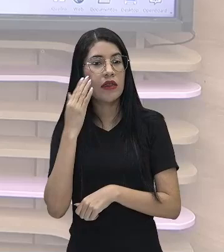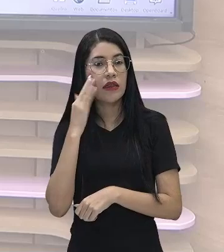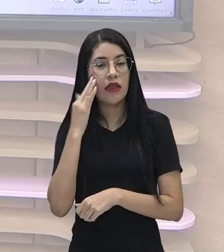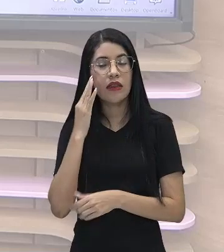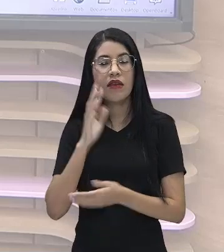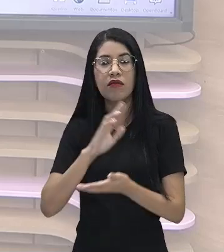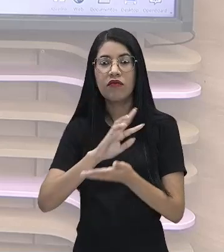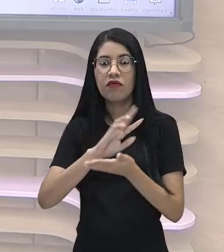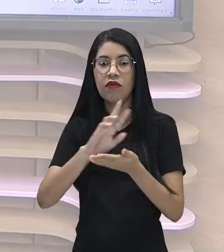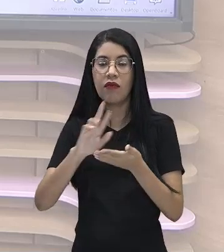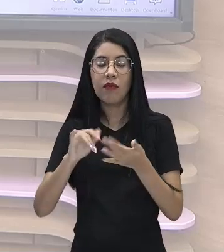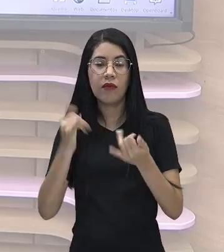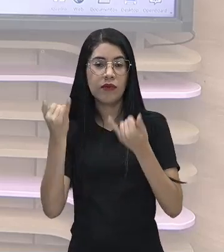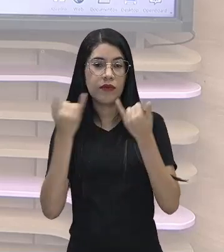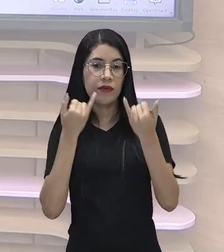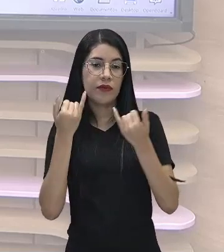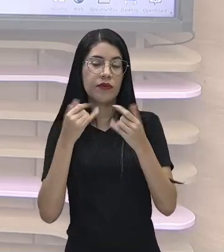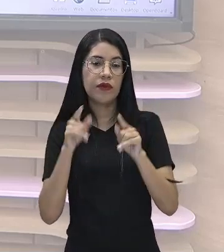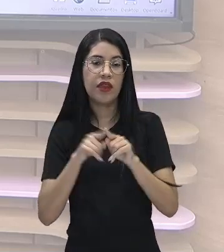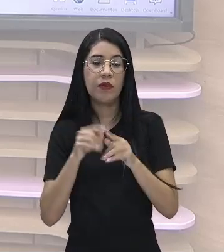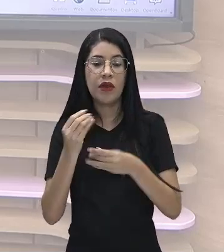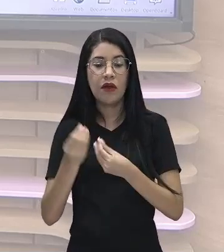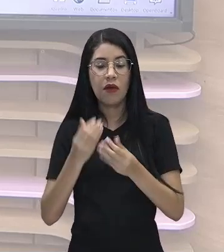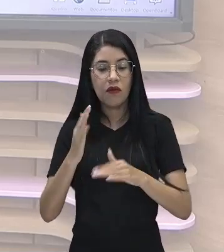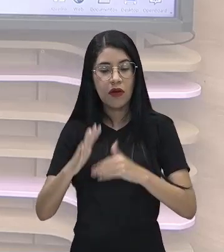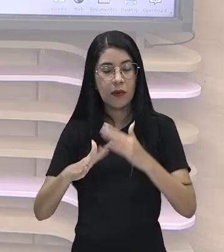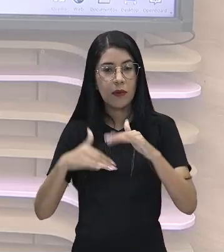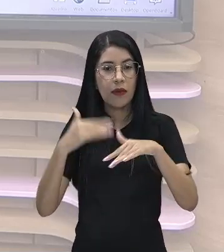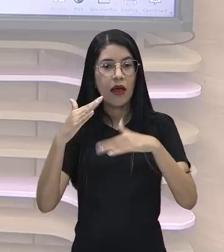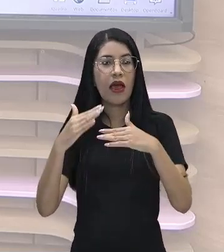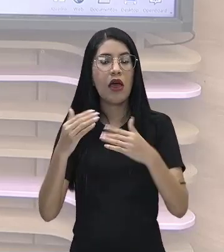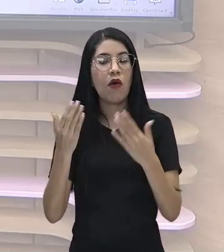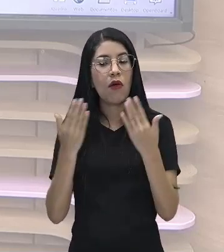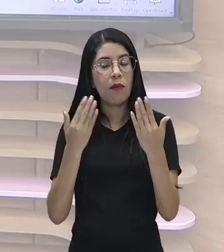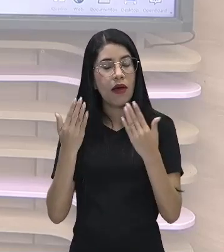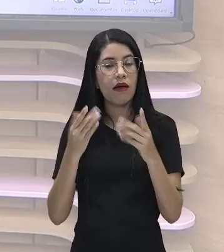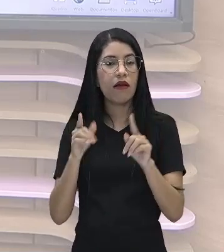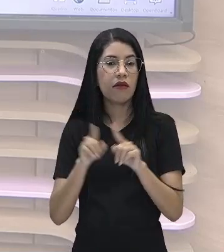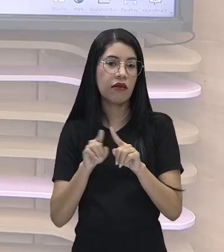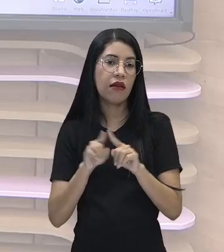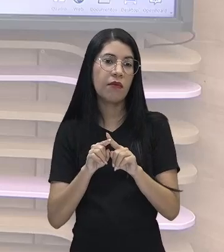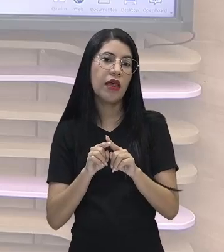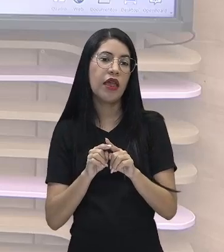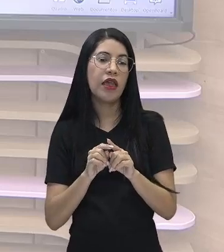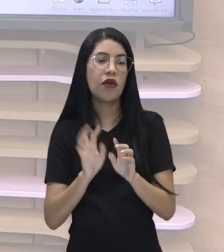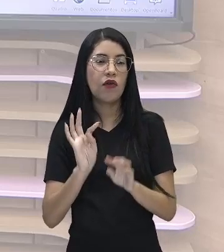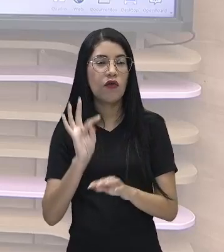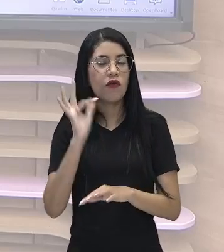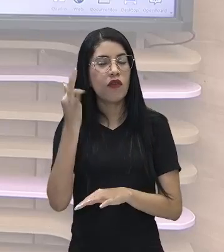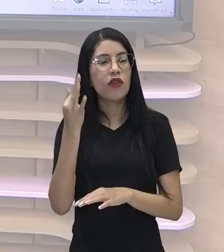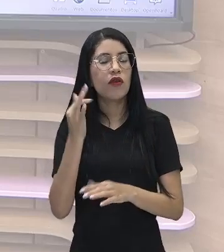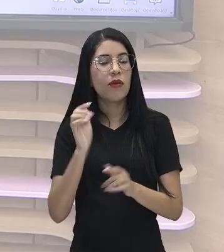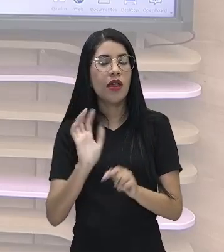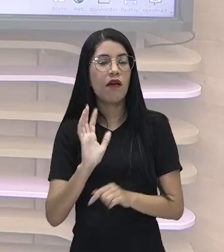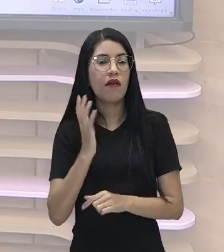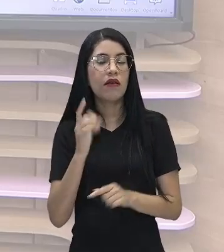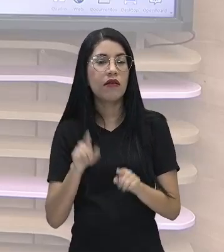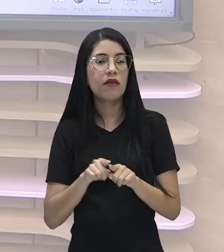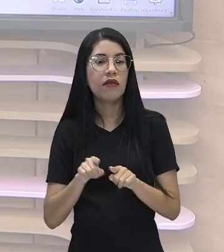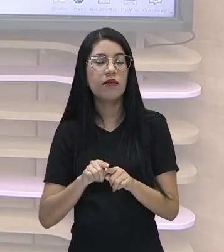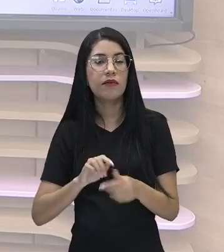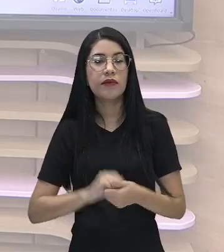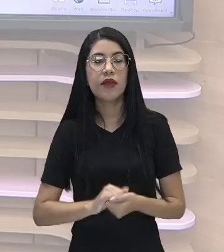várias informações, a evolução, fazer comparação de determinados fenômenos, né?